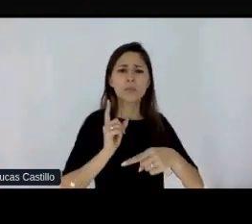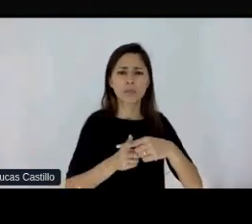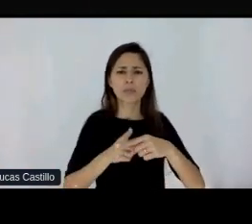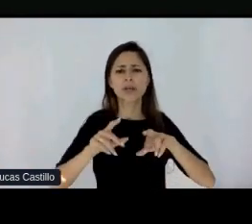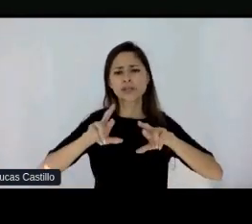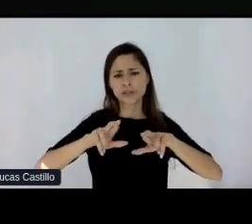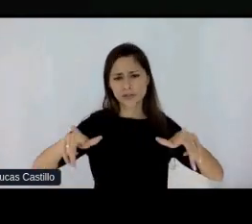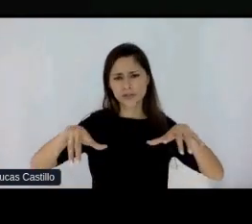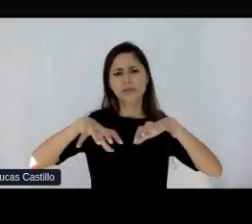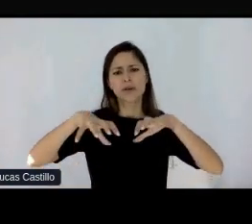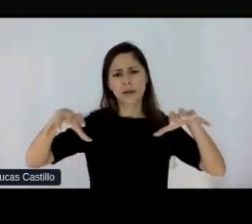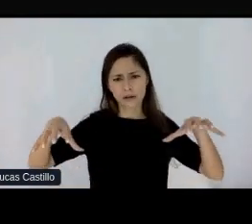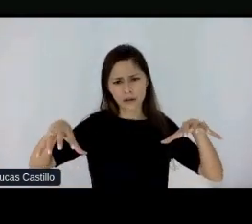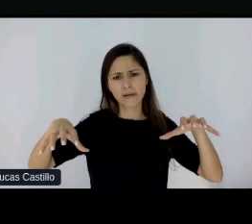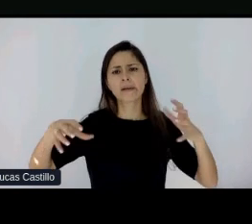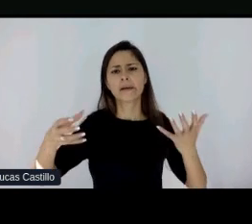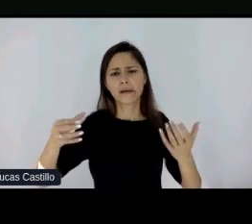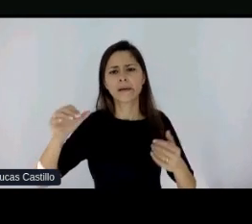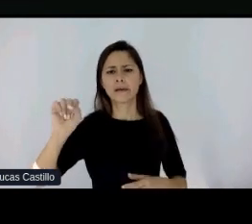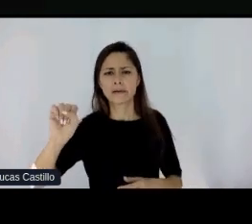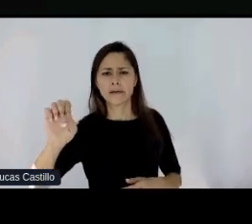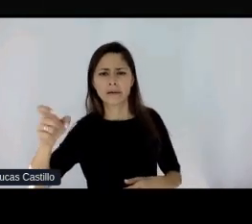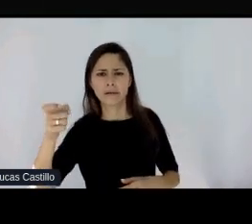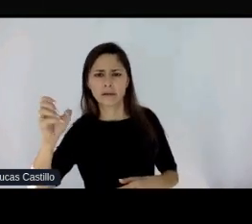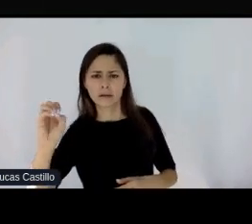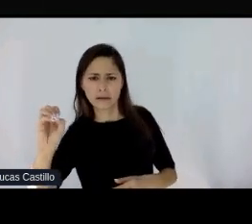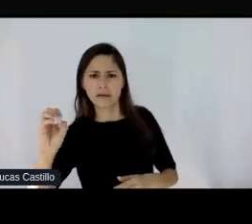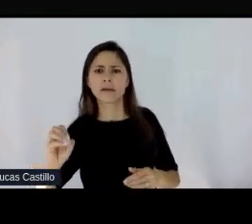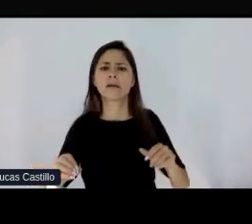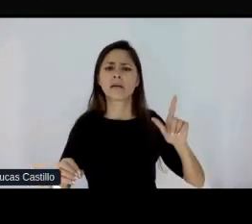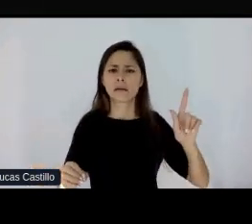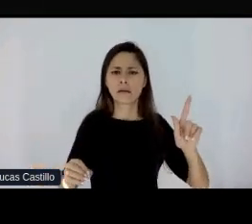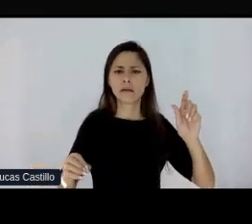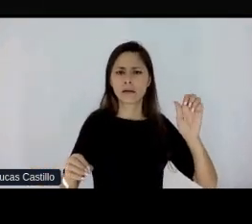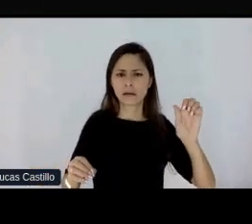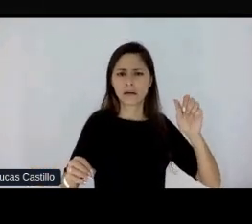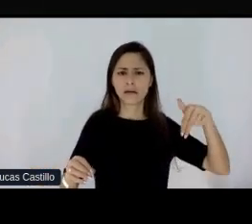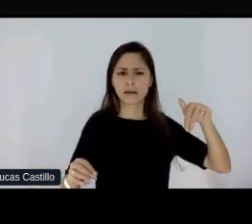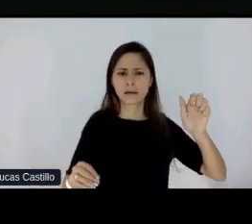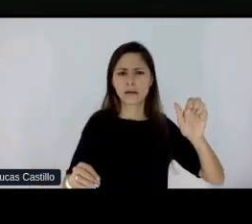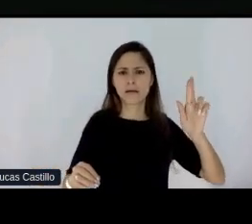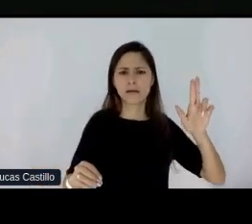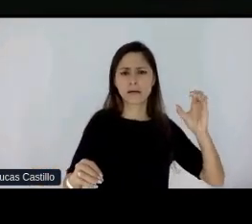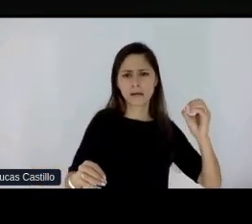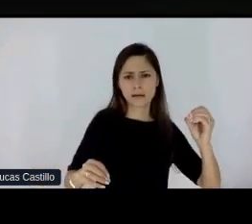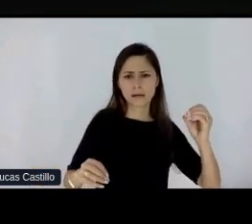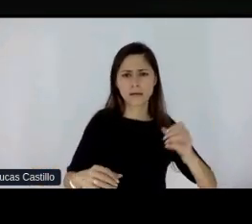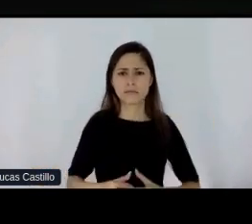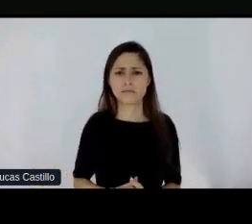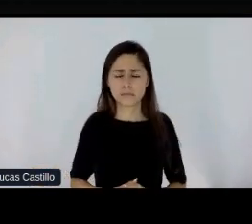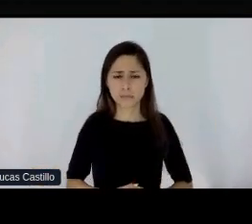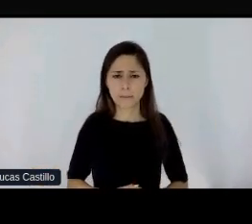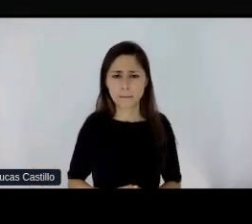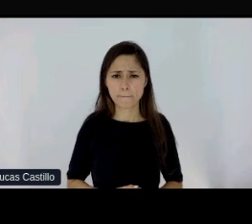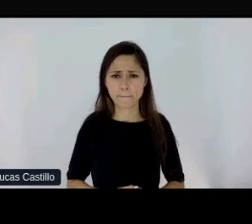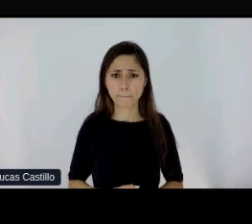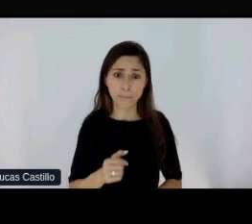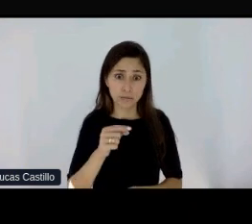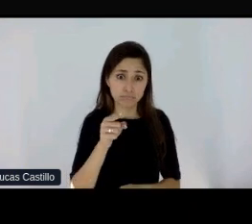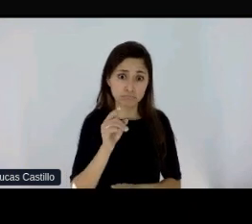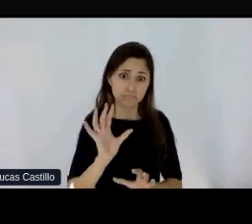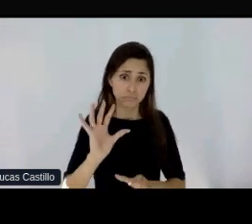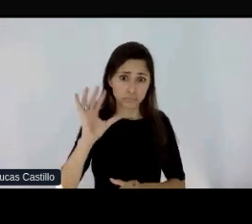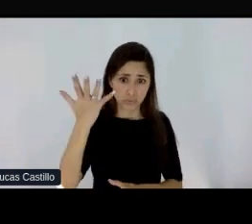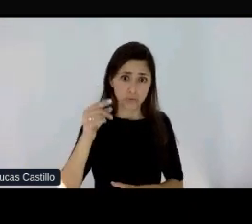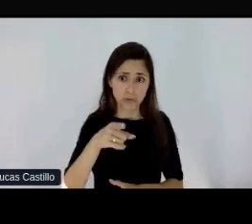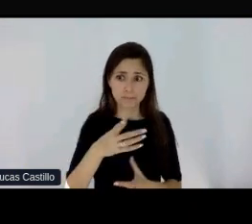né? E não vai dar as informações que a gente precisa. Então, se você se deparou no,